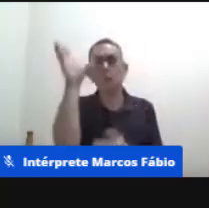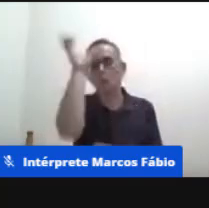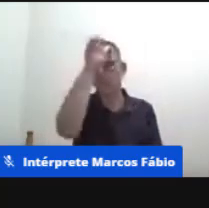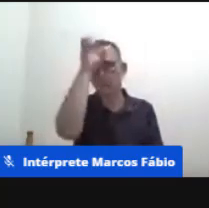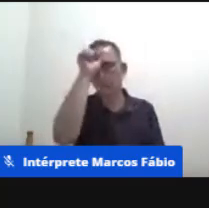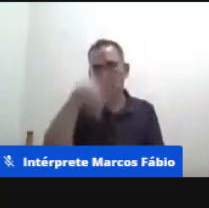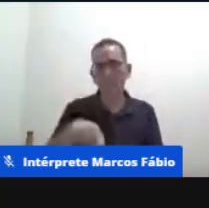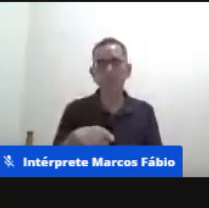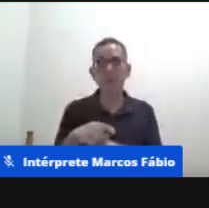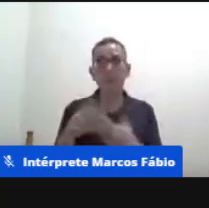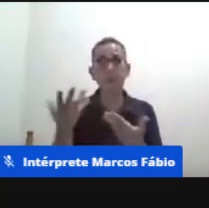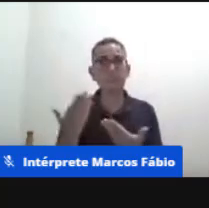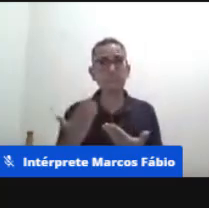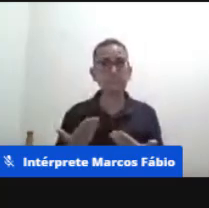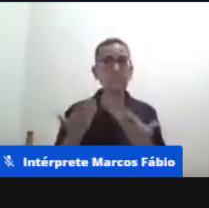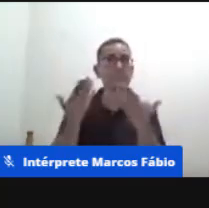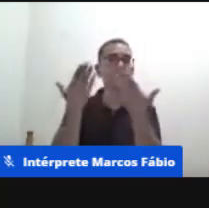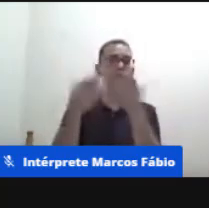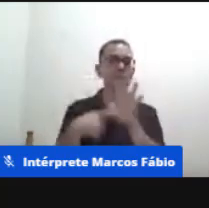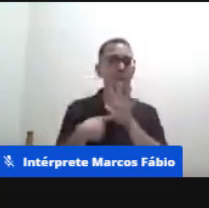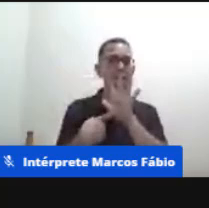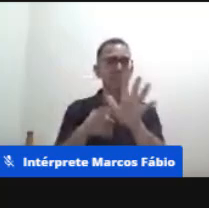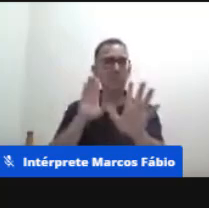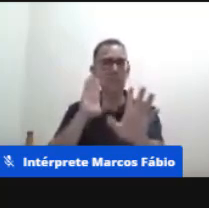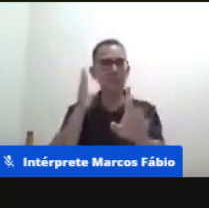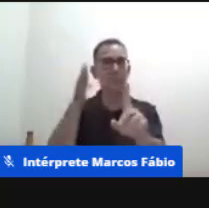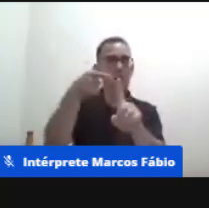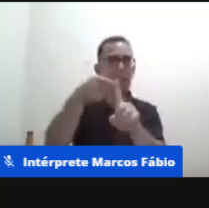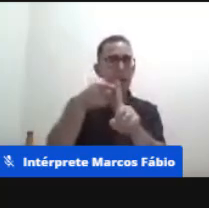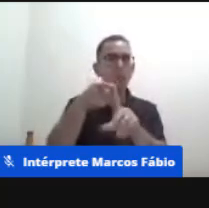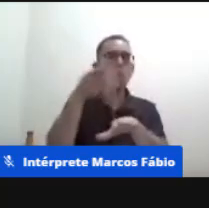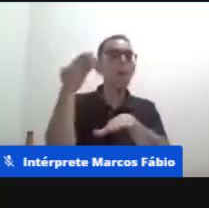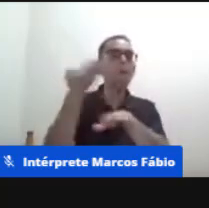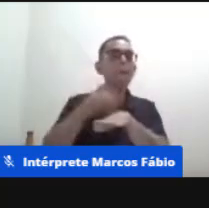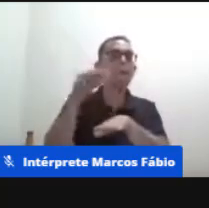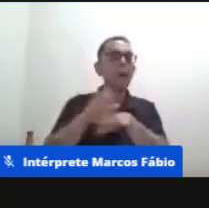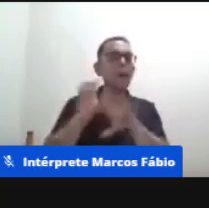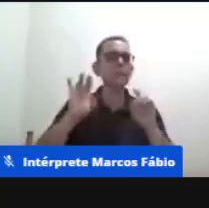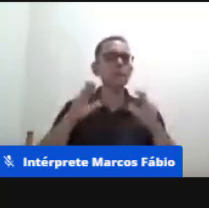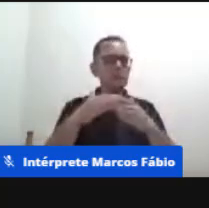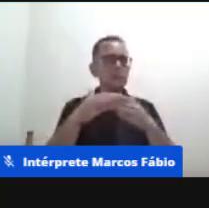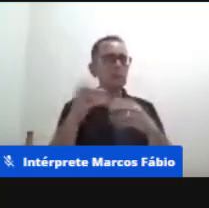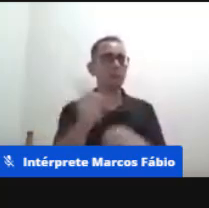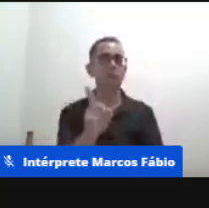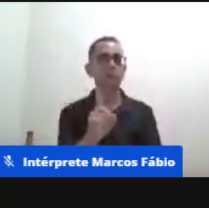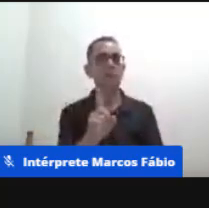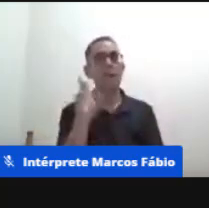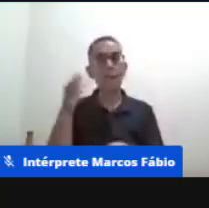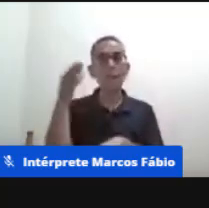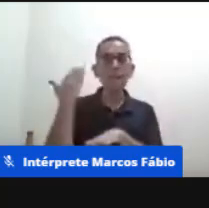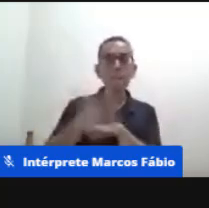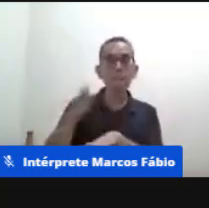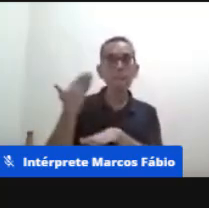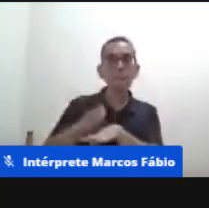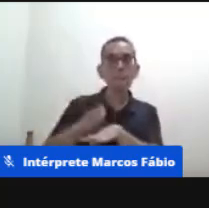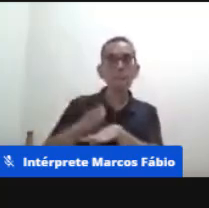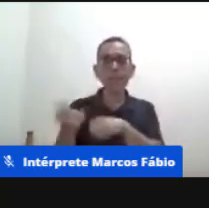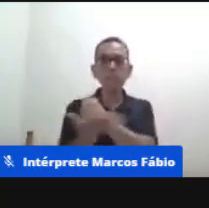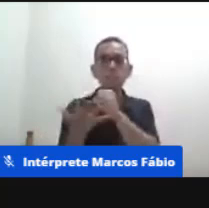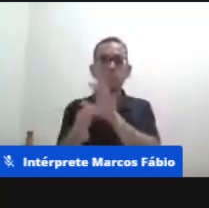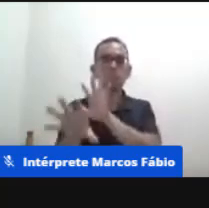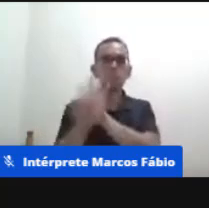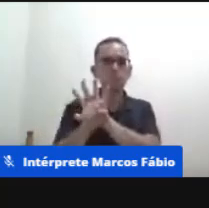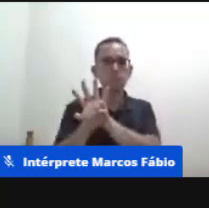não trouxe para vocês diretamente uma prática específica, mas sim uma prática baseada no